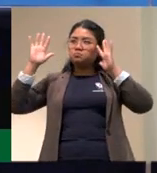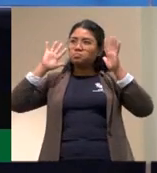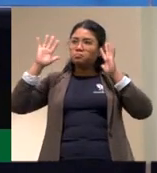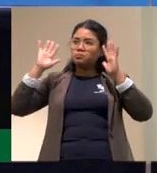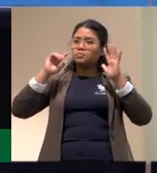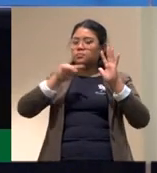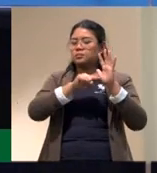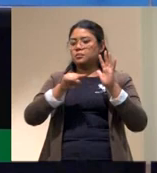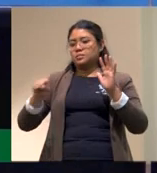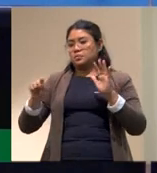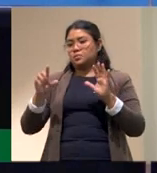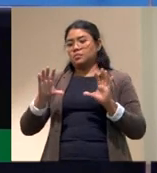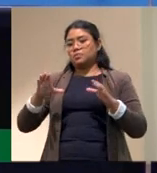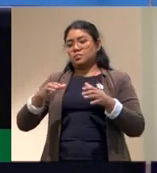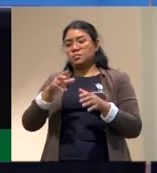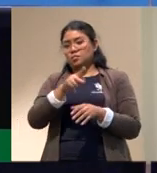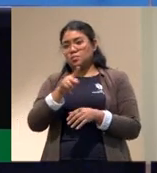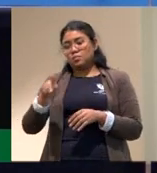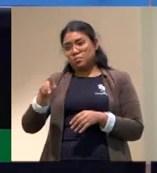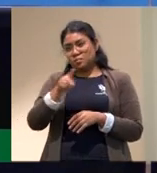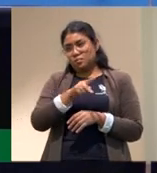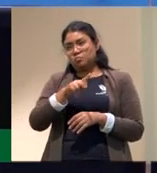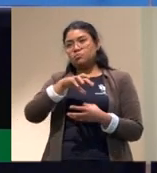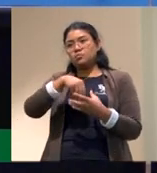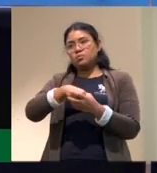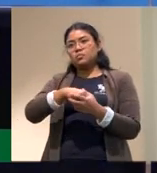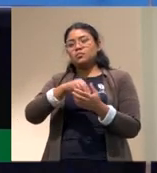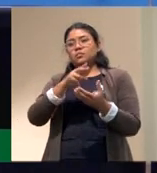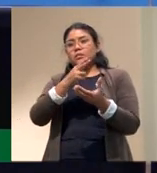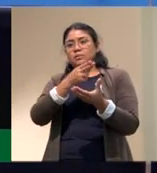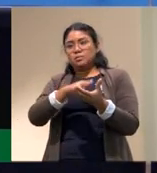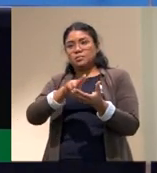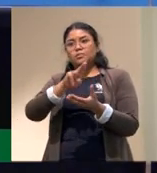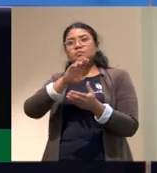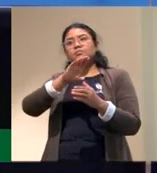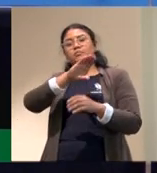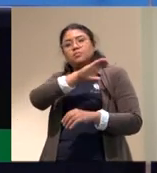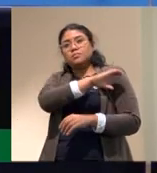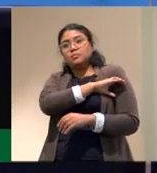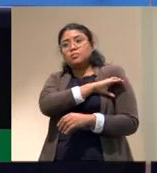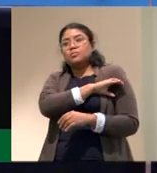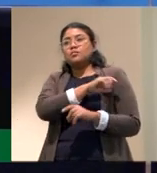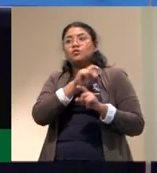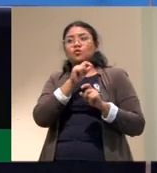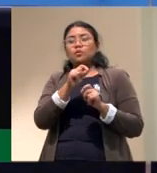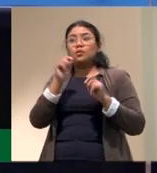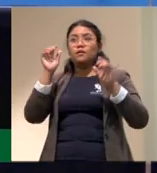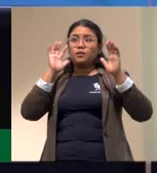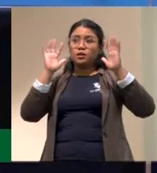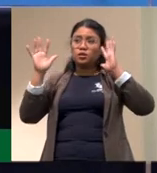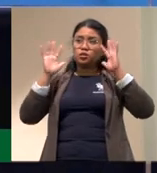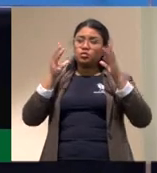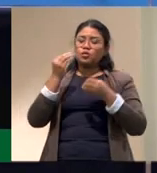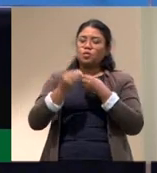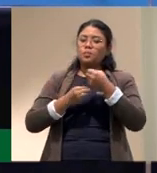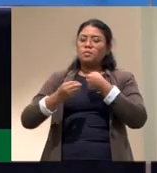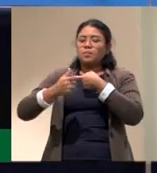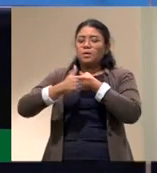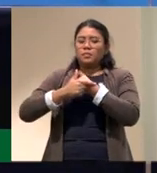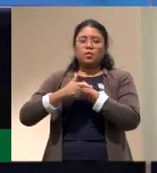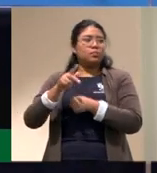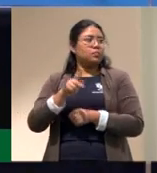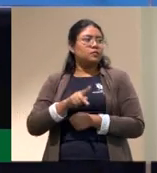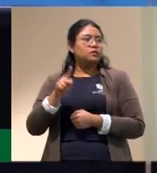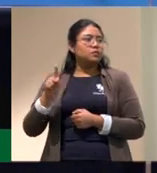essa docência da educação infantil e, e refletir sobre o que, que é o papel dessa docência. Então,